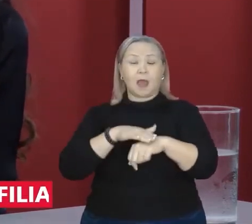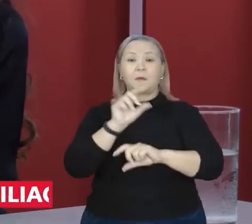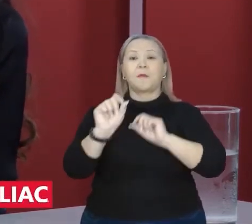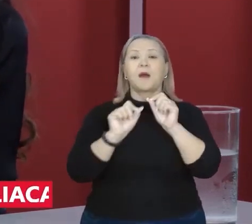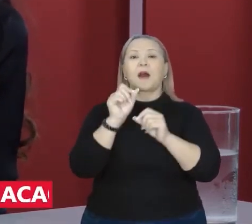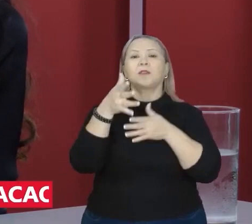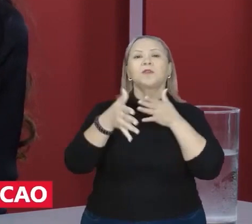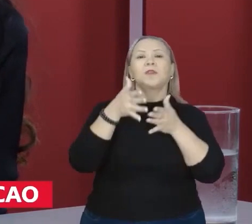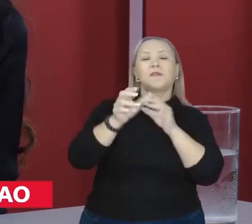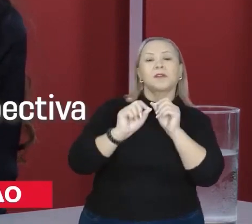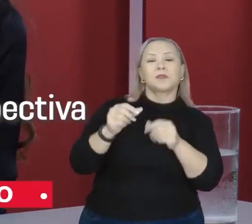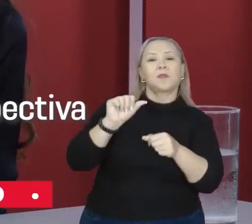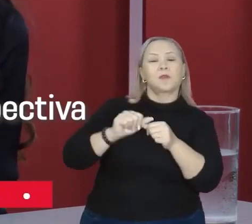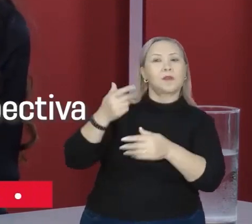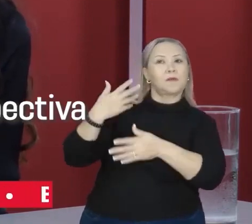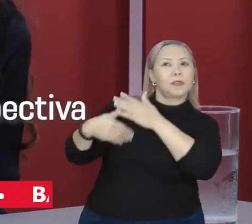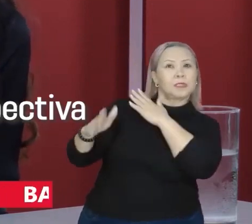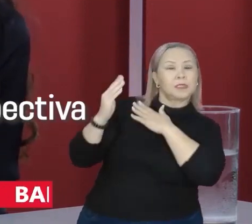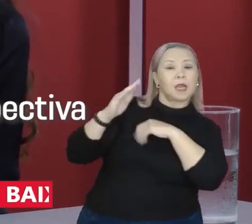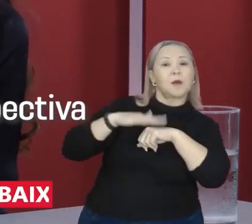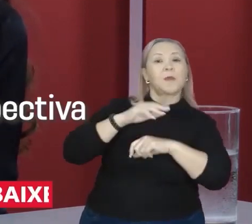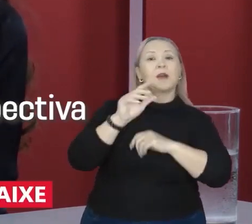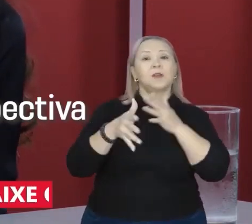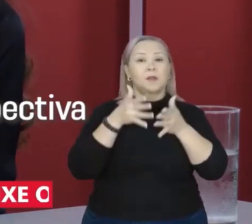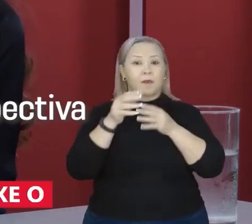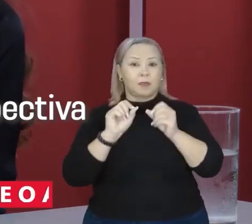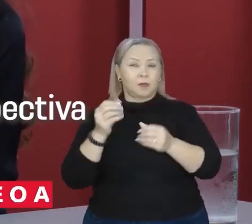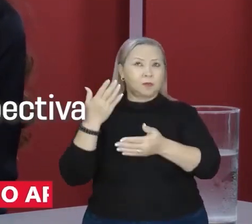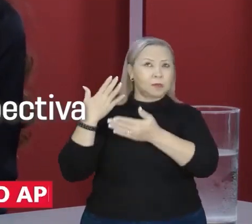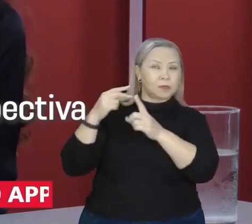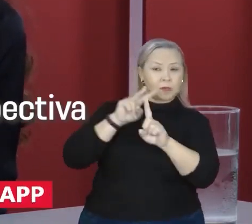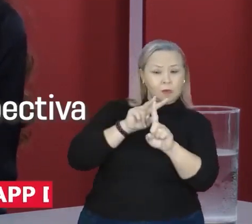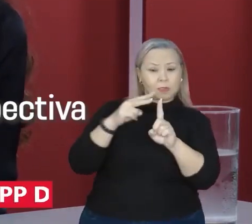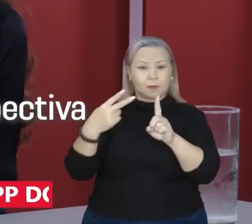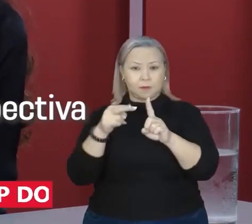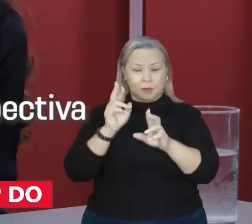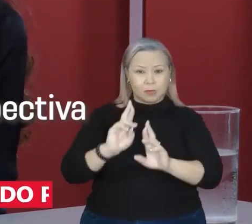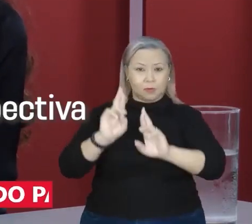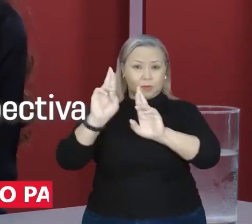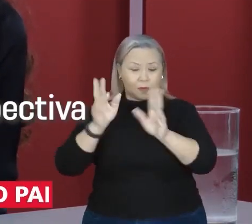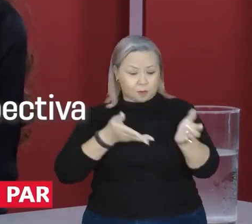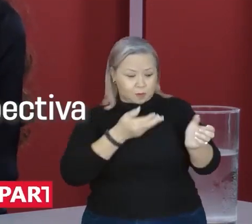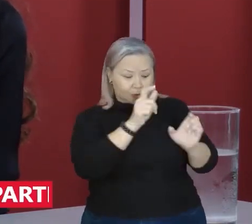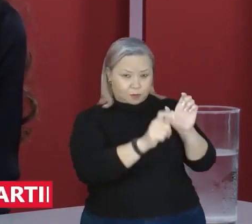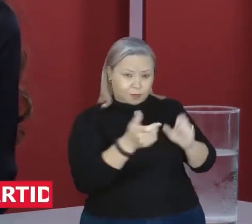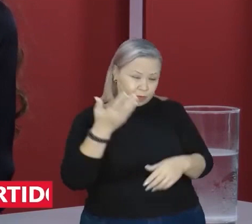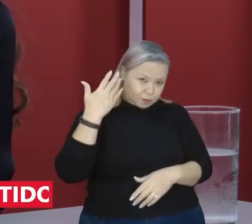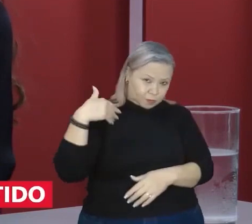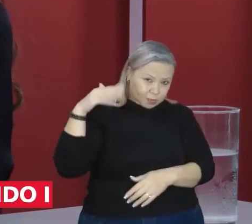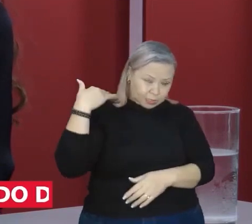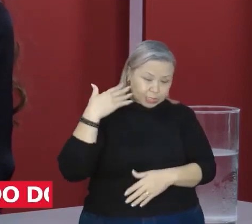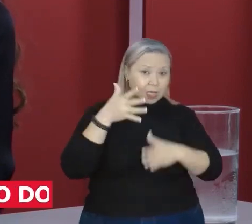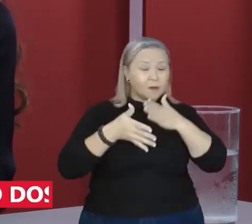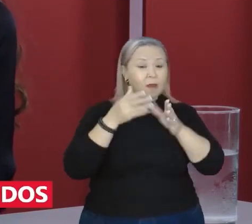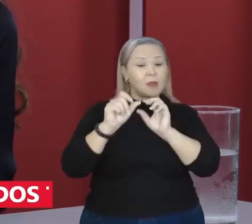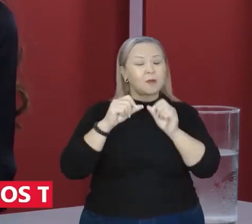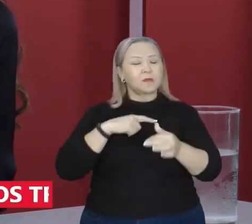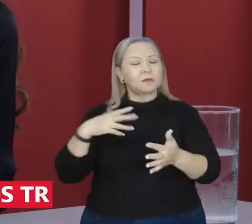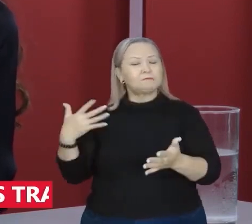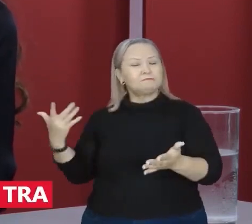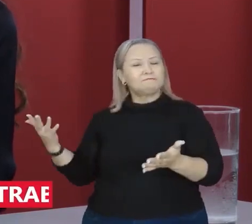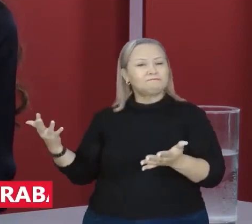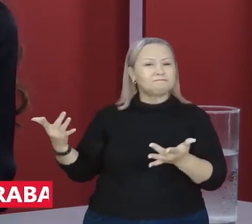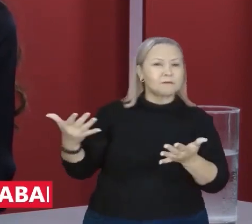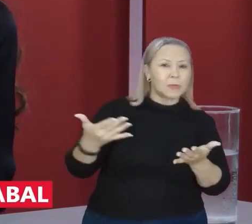gente fez no passado, e mais do que falar do que era essa perspectiva para a juventude no passado, falar o que que nós temos que trazer de